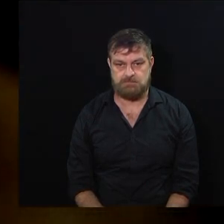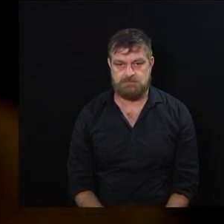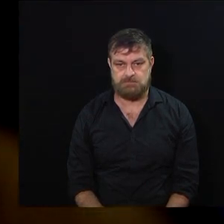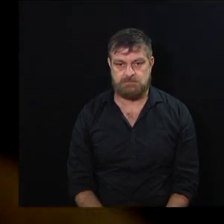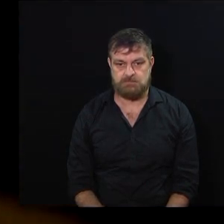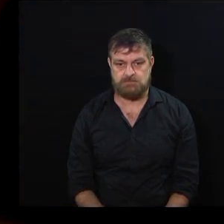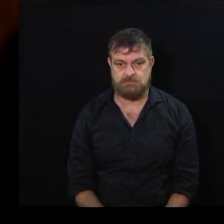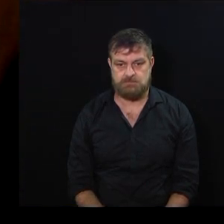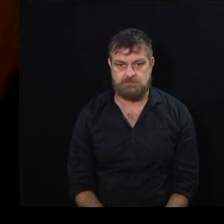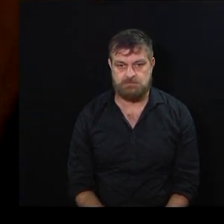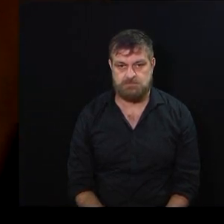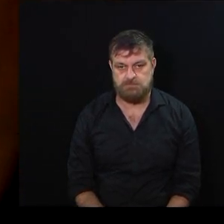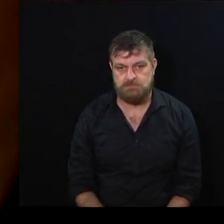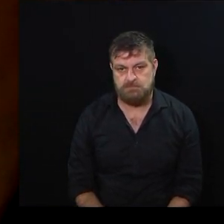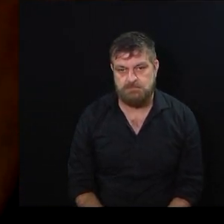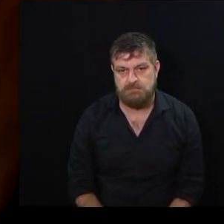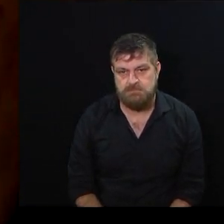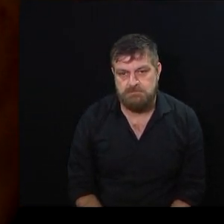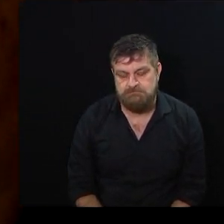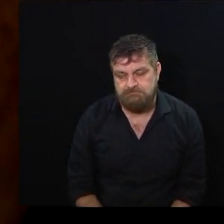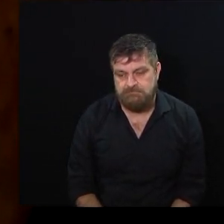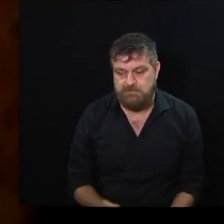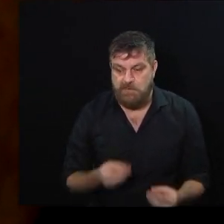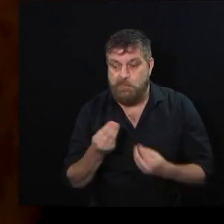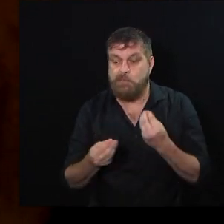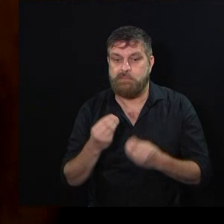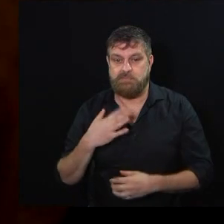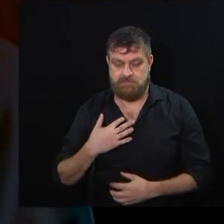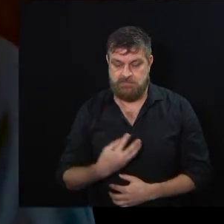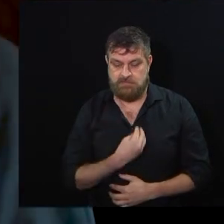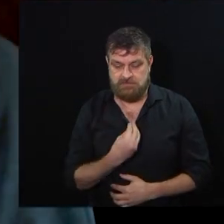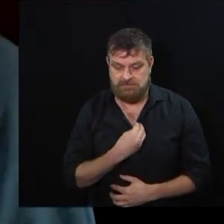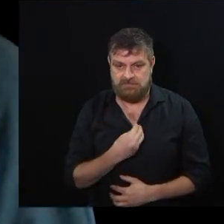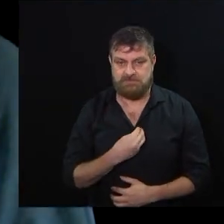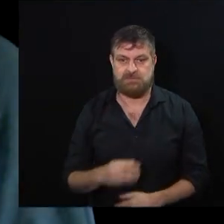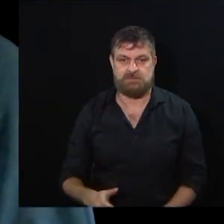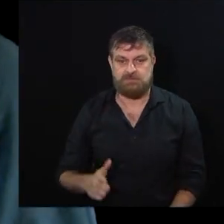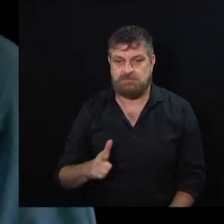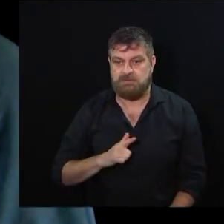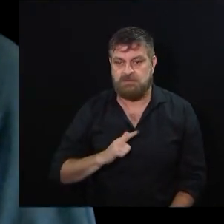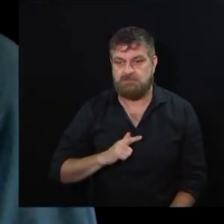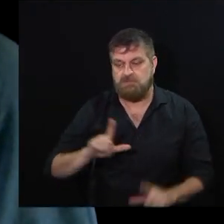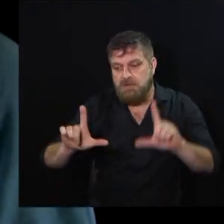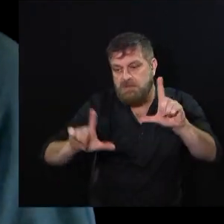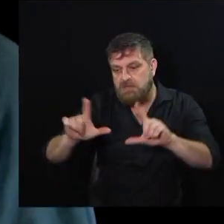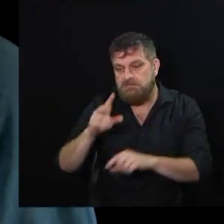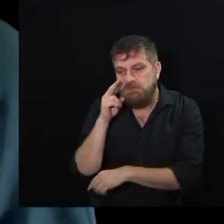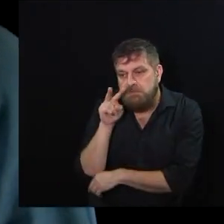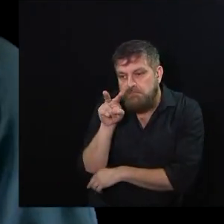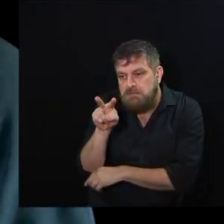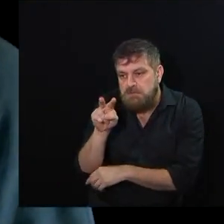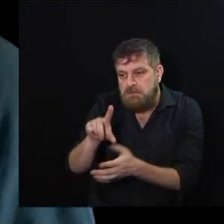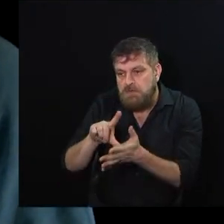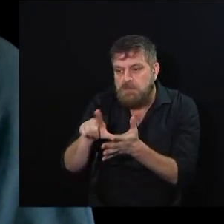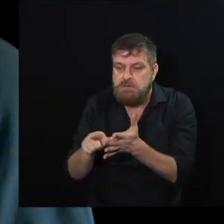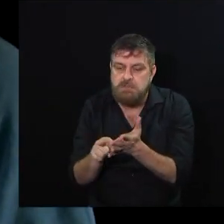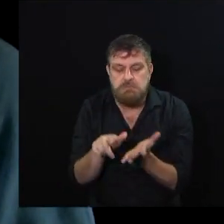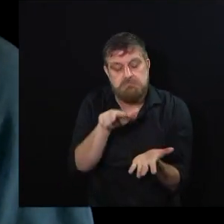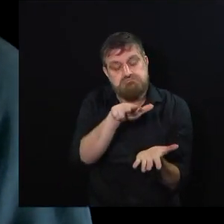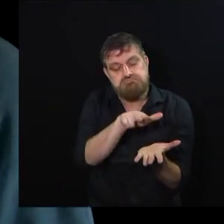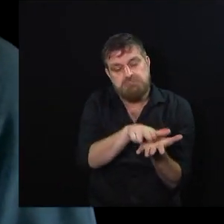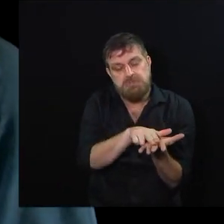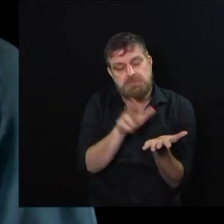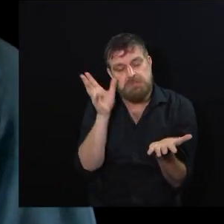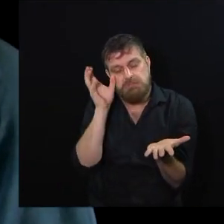Tudo bem assim, foi até 8 horas, estava assistindo televisão. Depois fui deitar, tomei banho e fui deitar. Pronto.